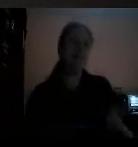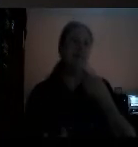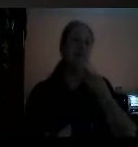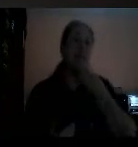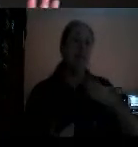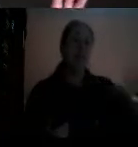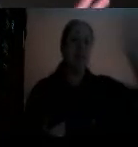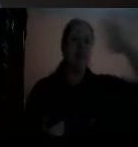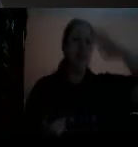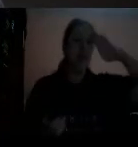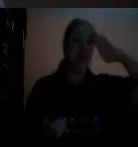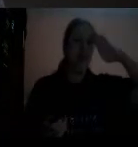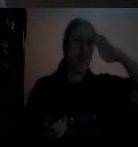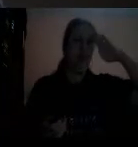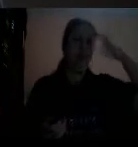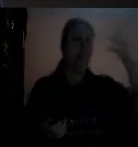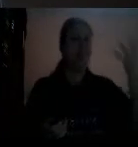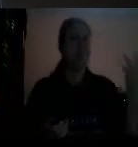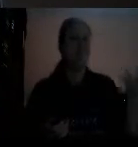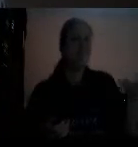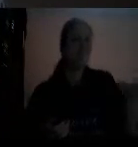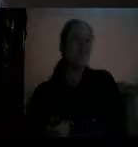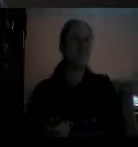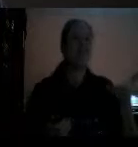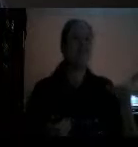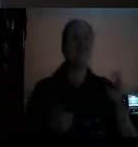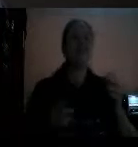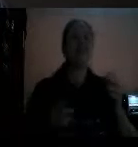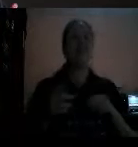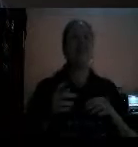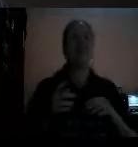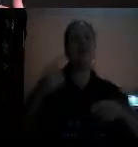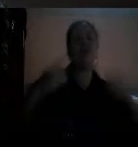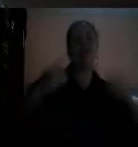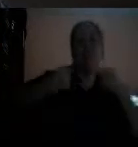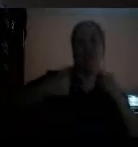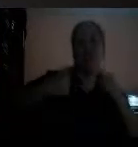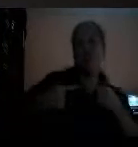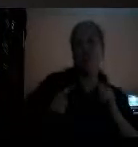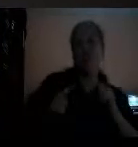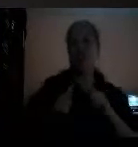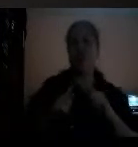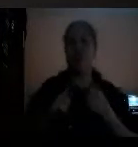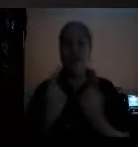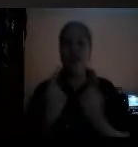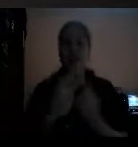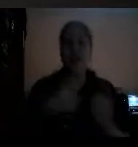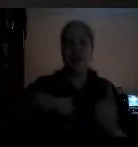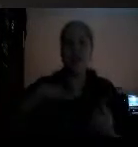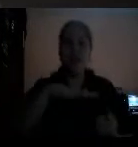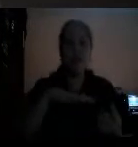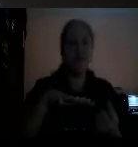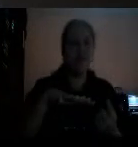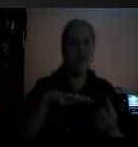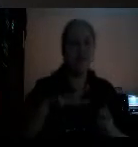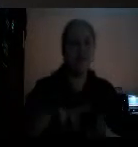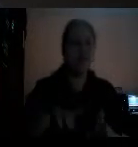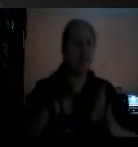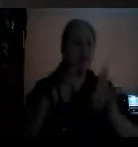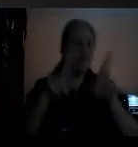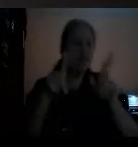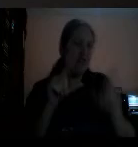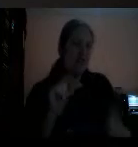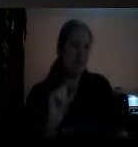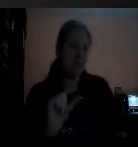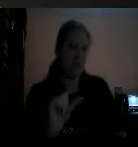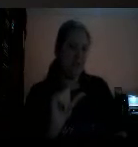principais vias do debate geográfico, os estudos dele acabam só a posterior sendo analisados por quem? Pelo